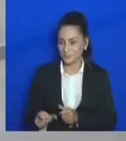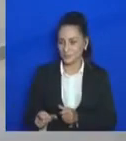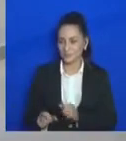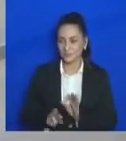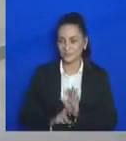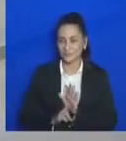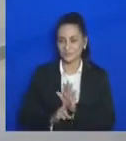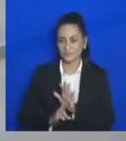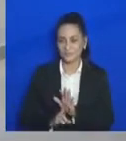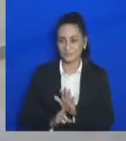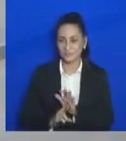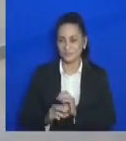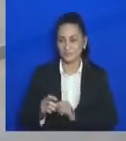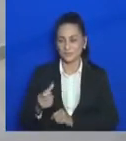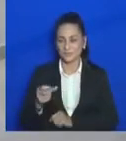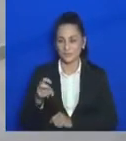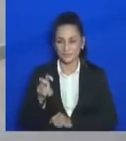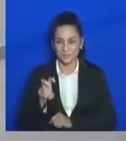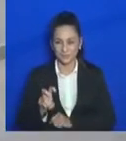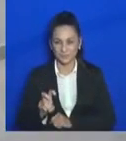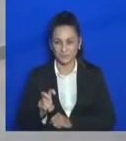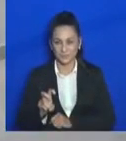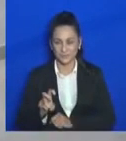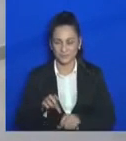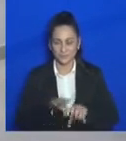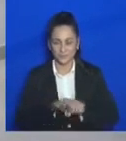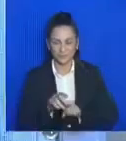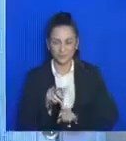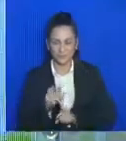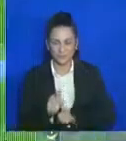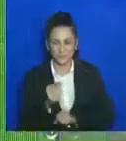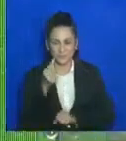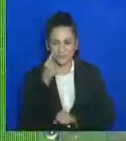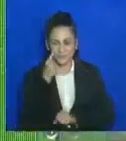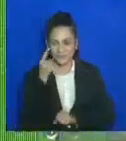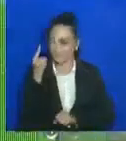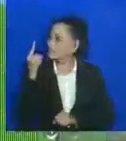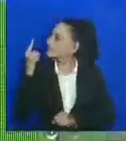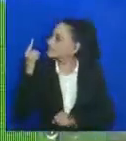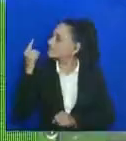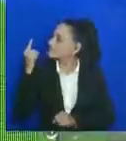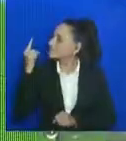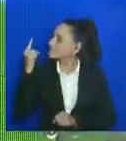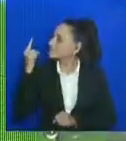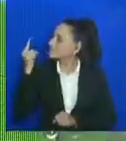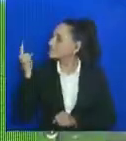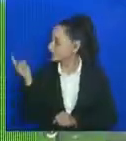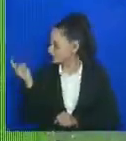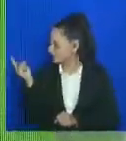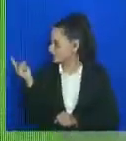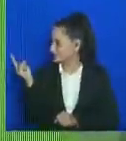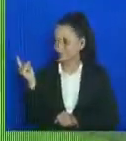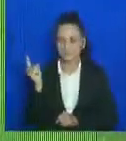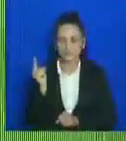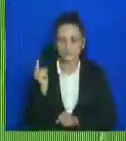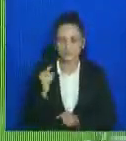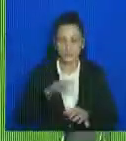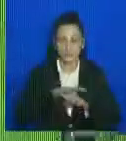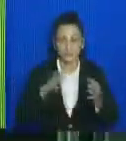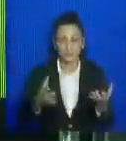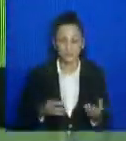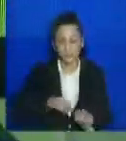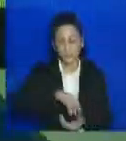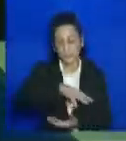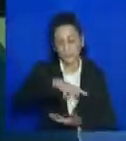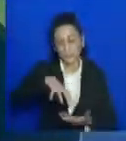número correspondente à coluna número 5 do Super 7. Bola posicionada, valendo.